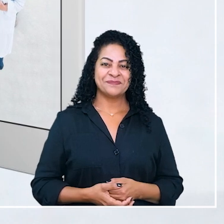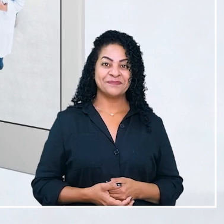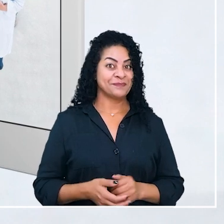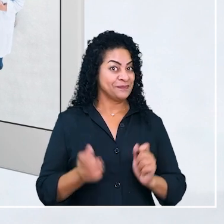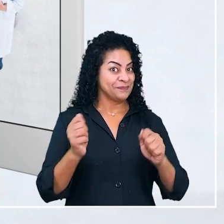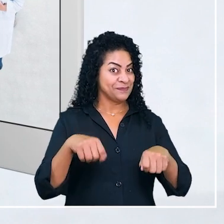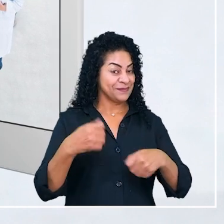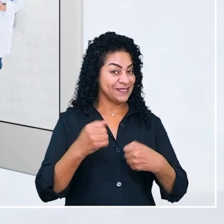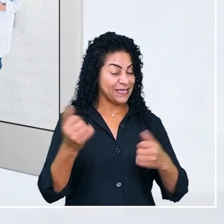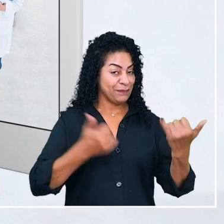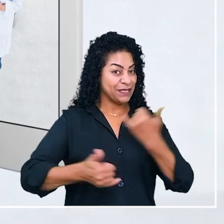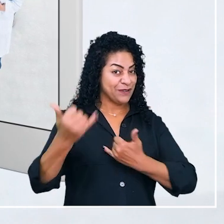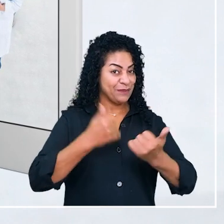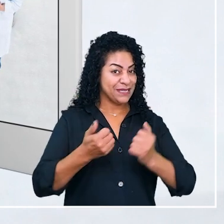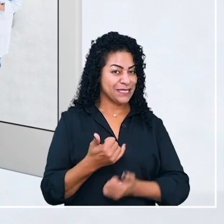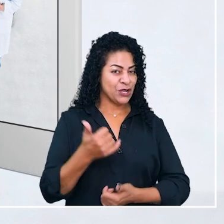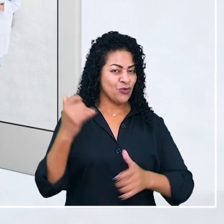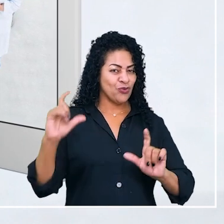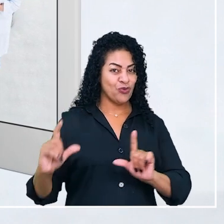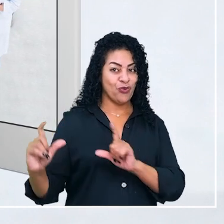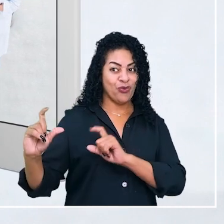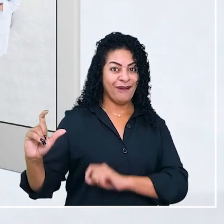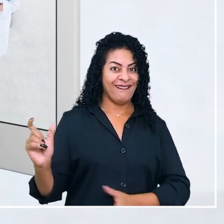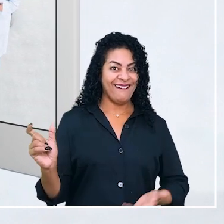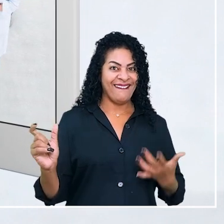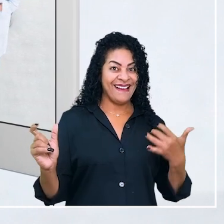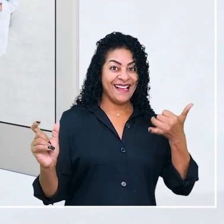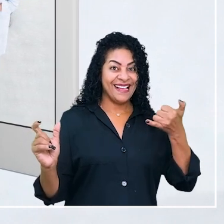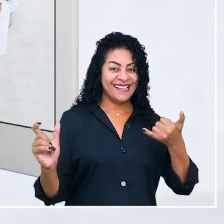apoio.programas@tst.jus.br. Para mais informações, é só apontar a